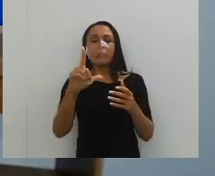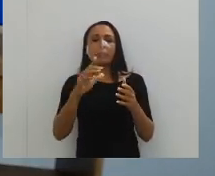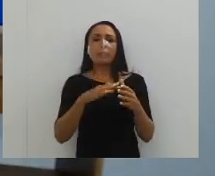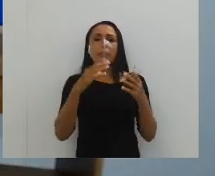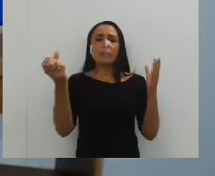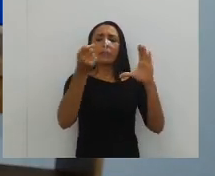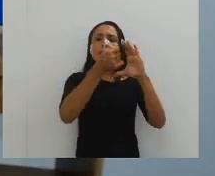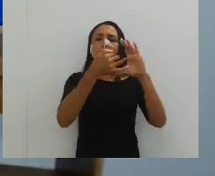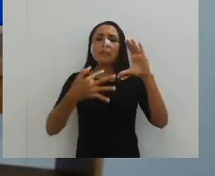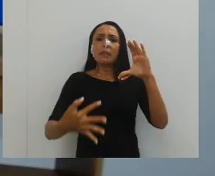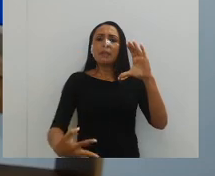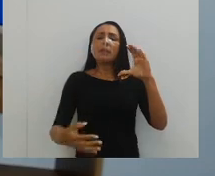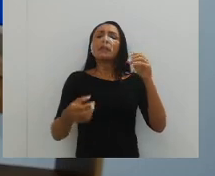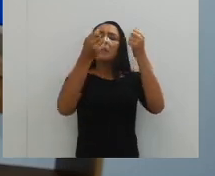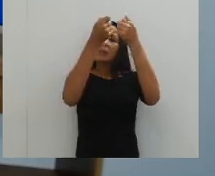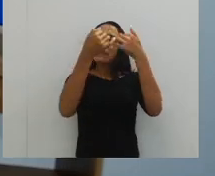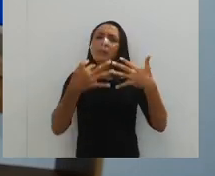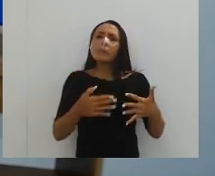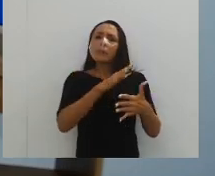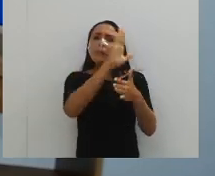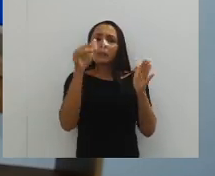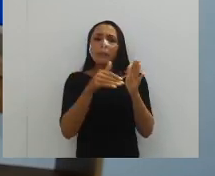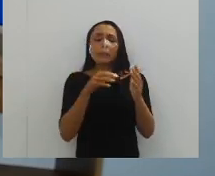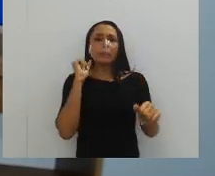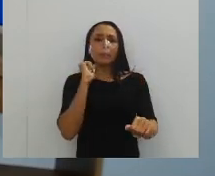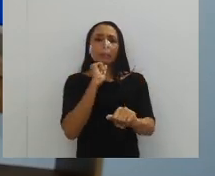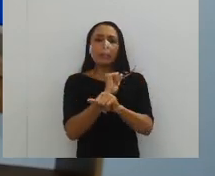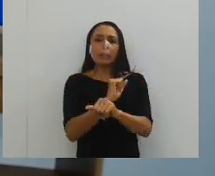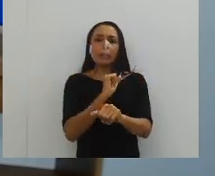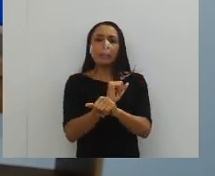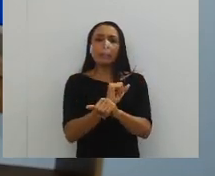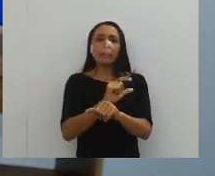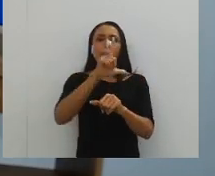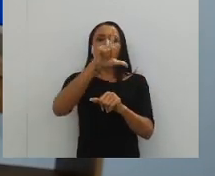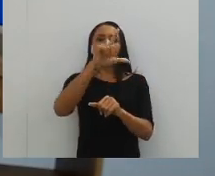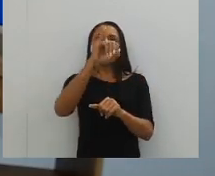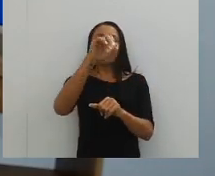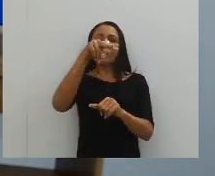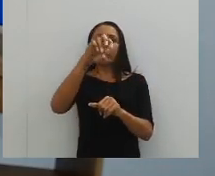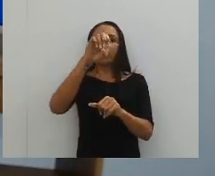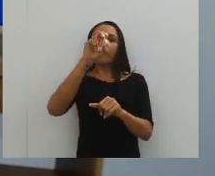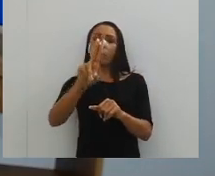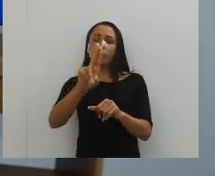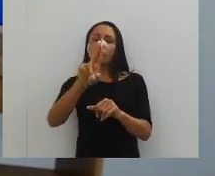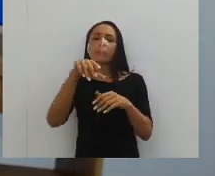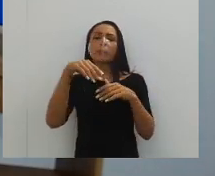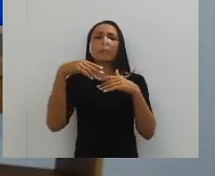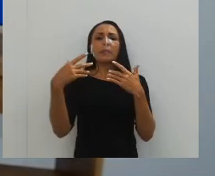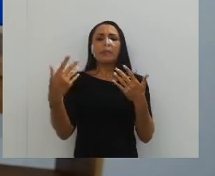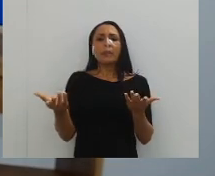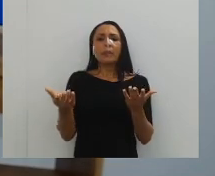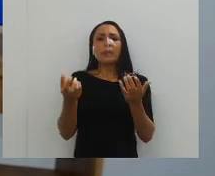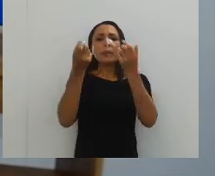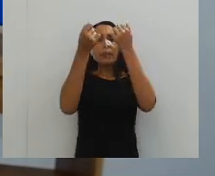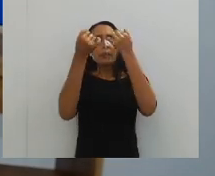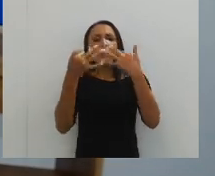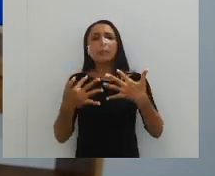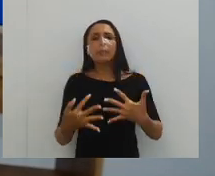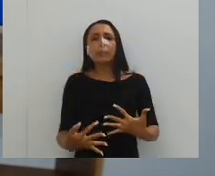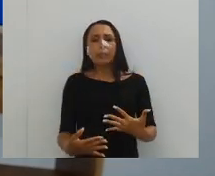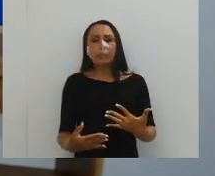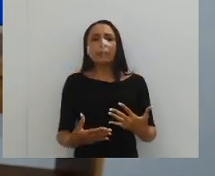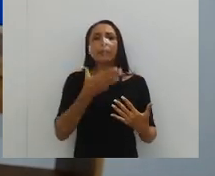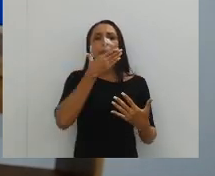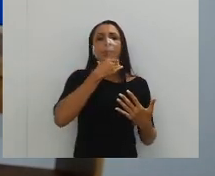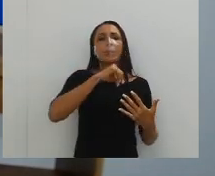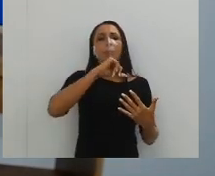características, a gente falou tudo. E eu parei com um cara chamado de Linneu. Eu disse a vocês que o pai da taxonomia,